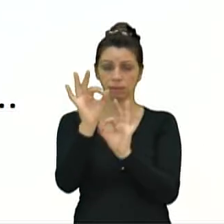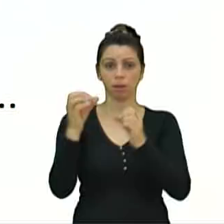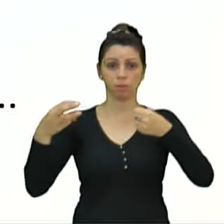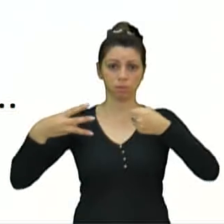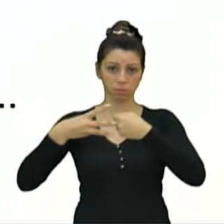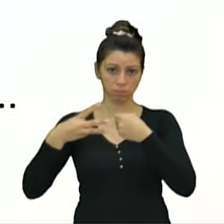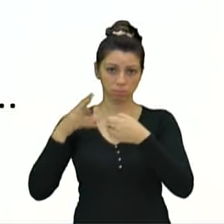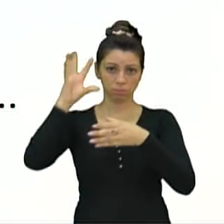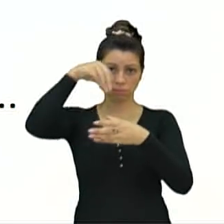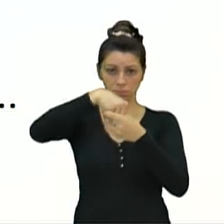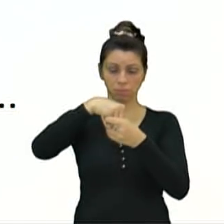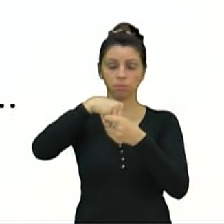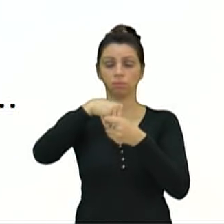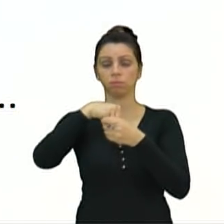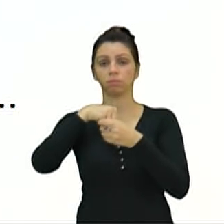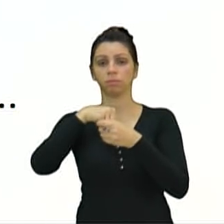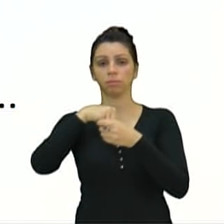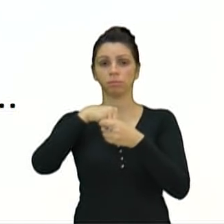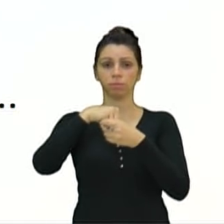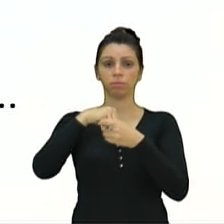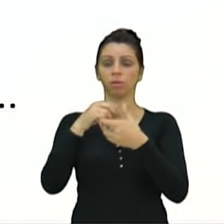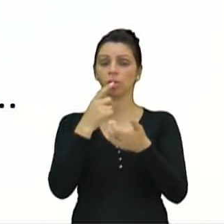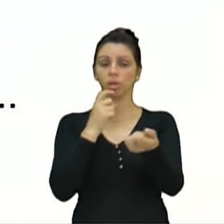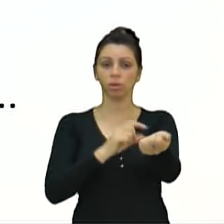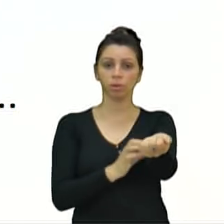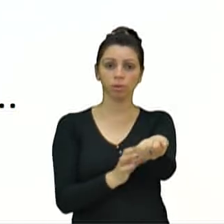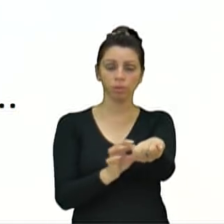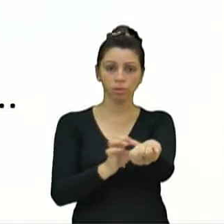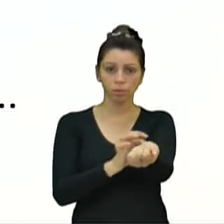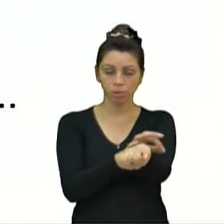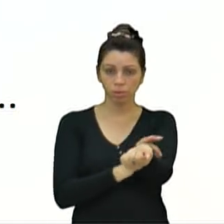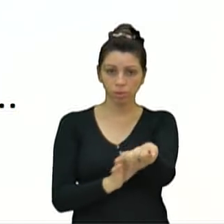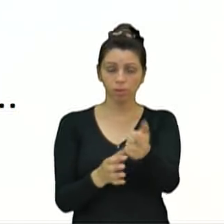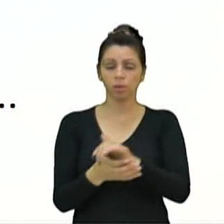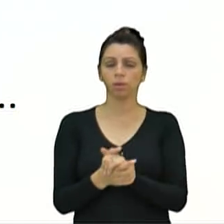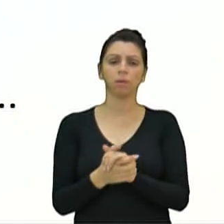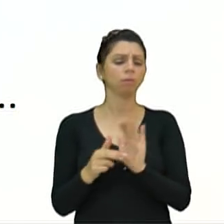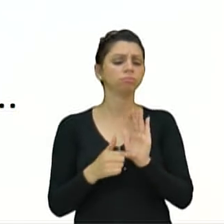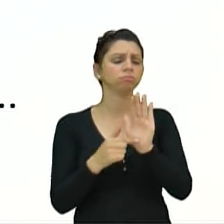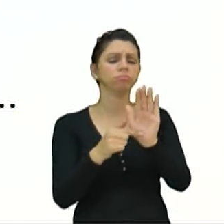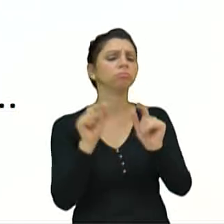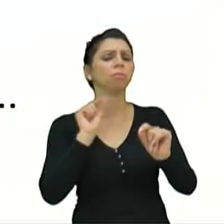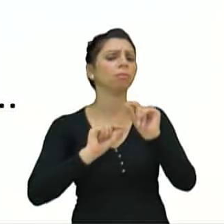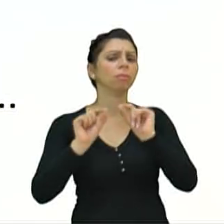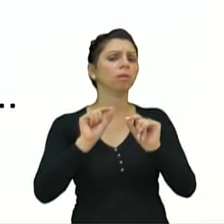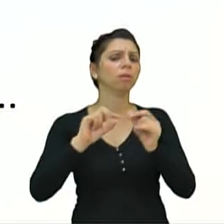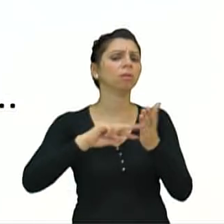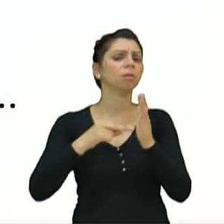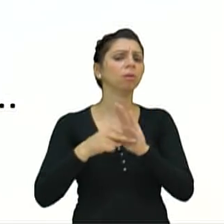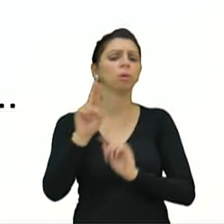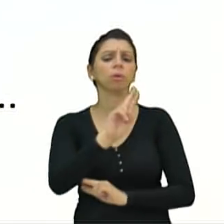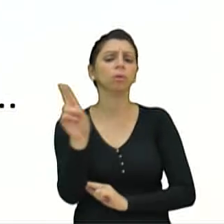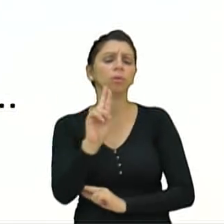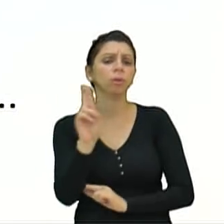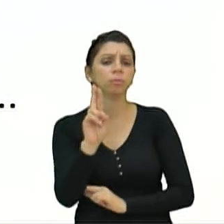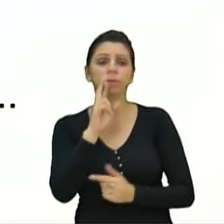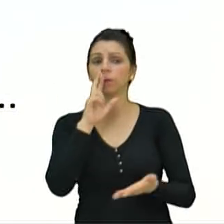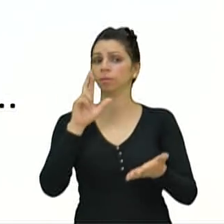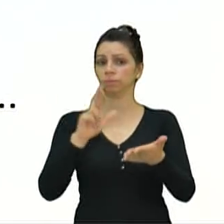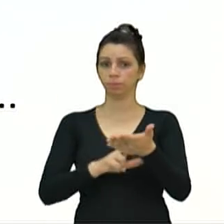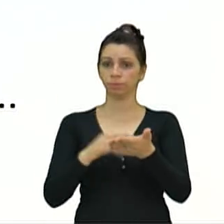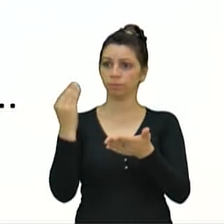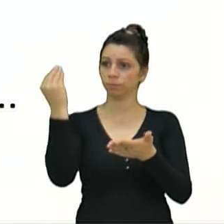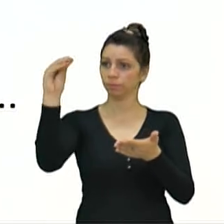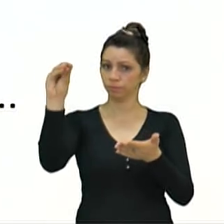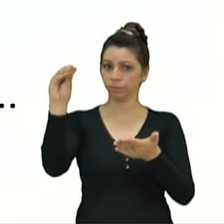sangue. Presentes em maior quantidade são. Quem são? Então você vai colocar, né? Responder aí